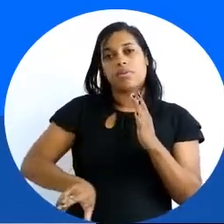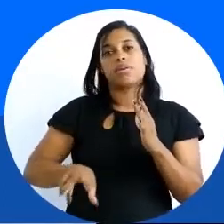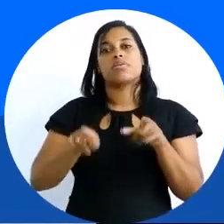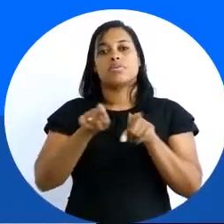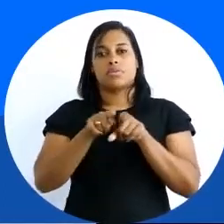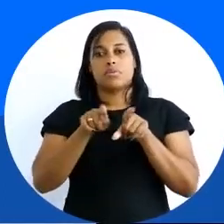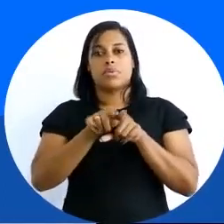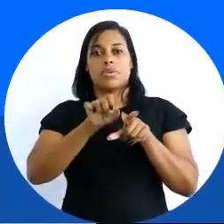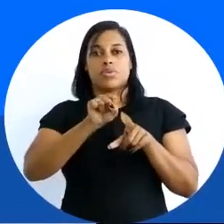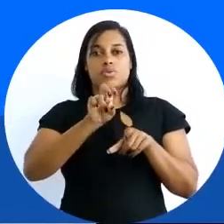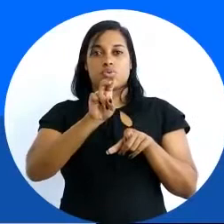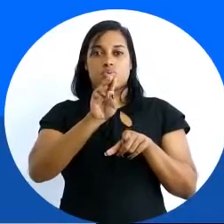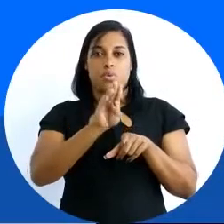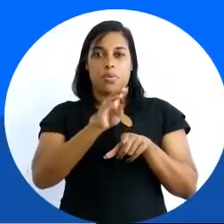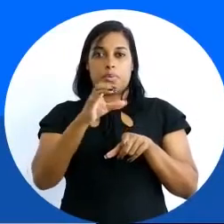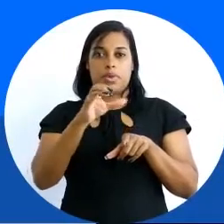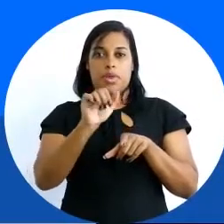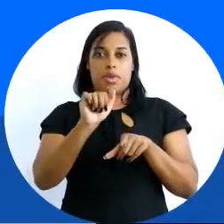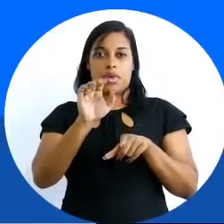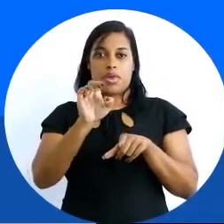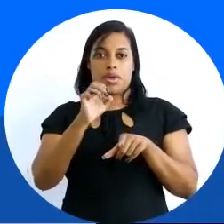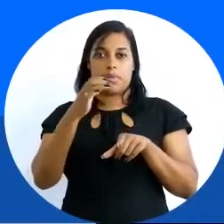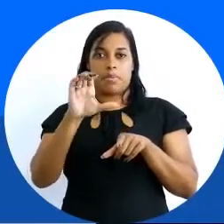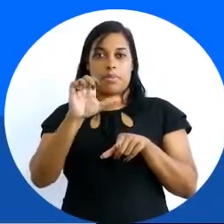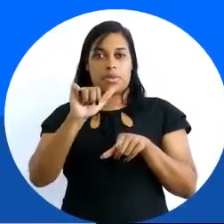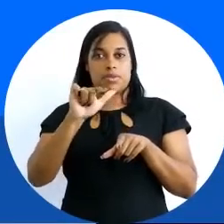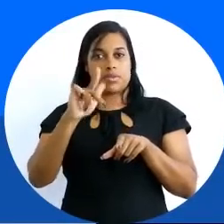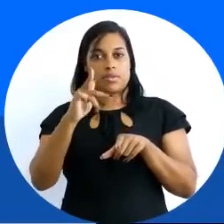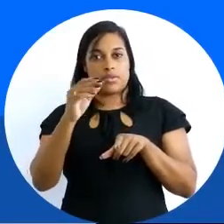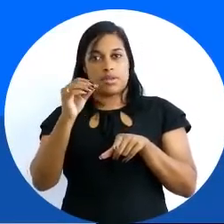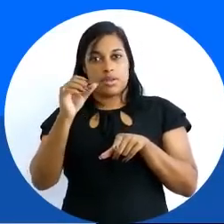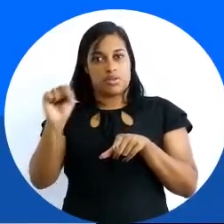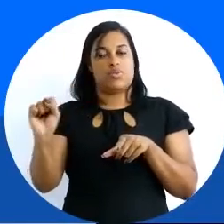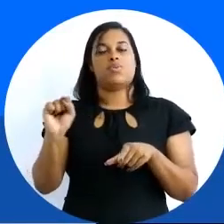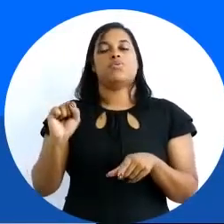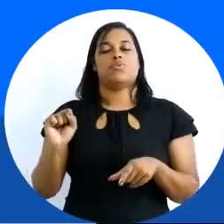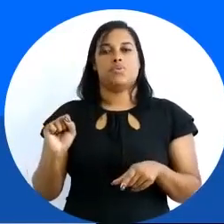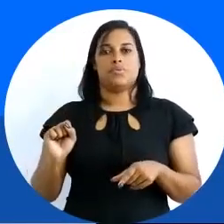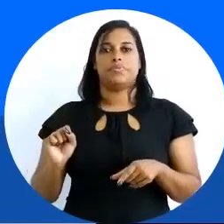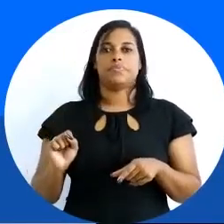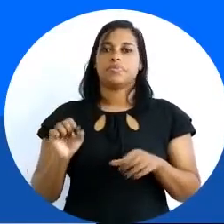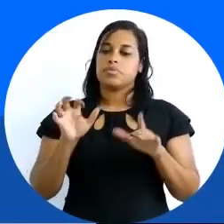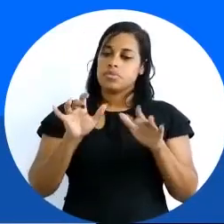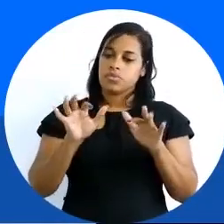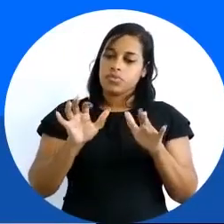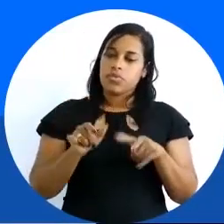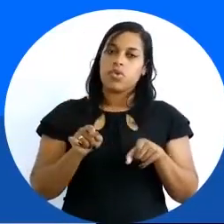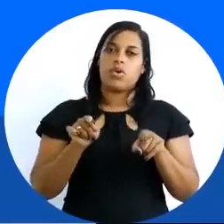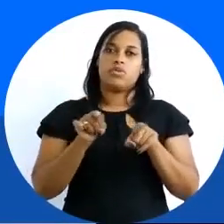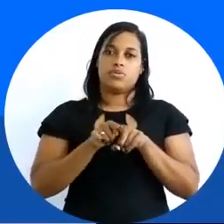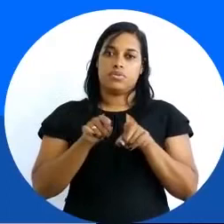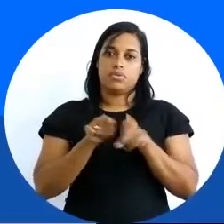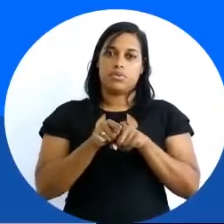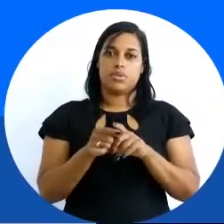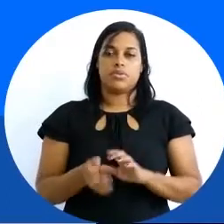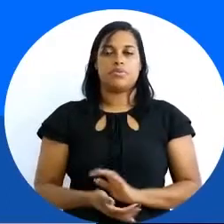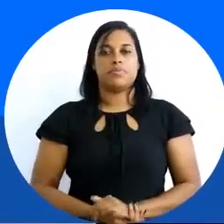e subcabeçalhos relacionando sempre ao tema, que no caso é escritórios e